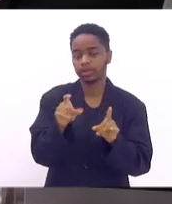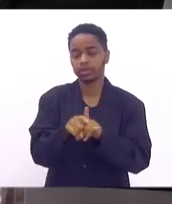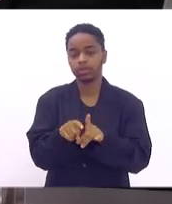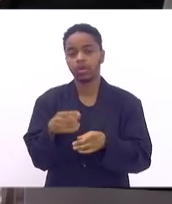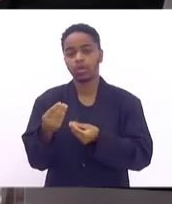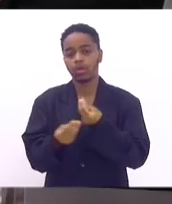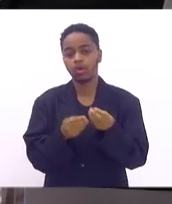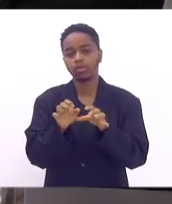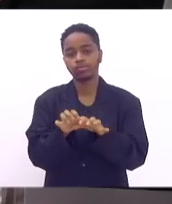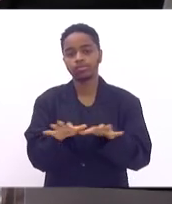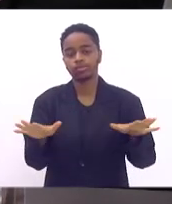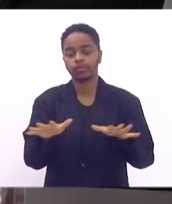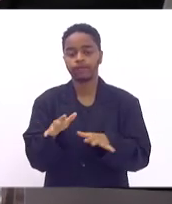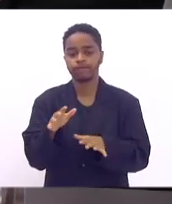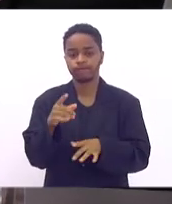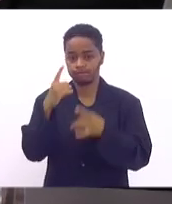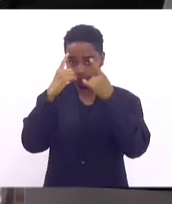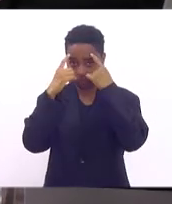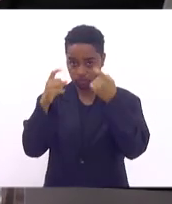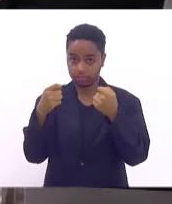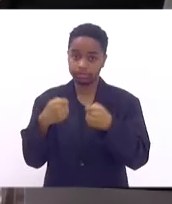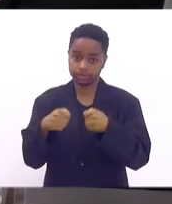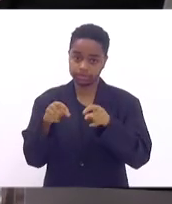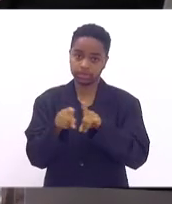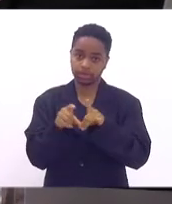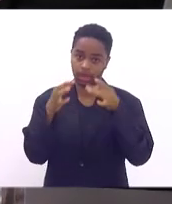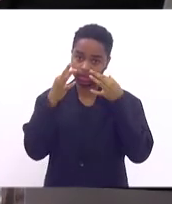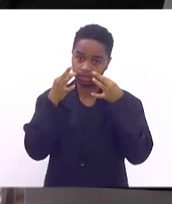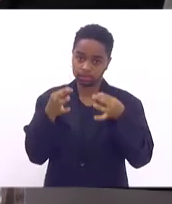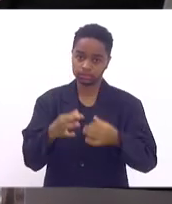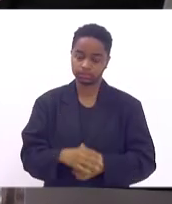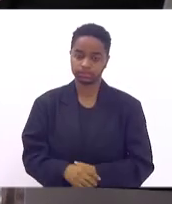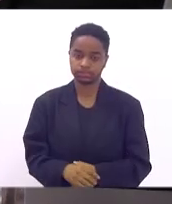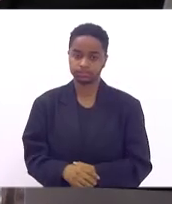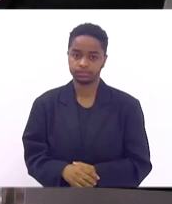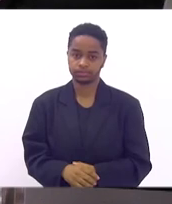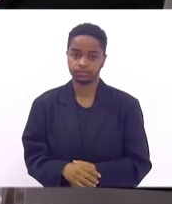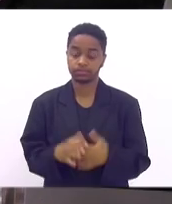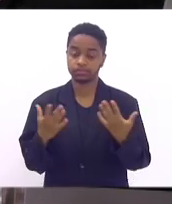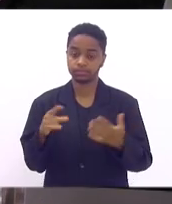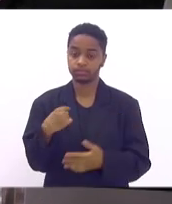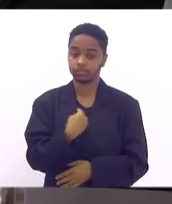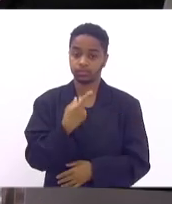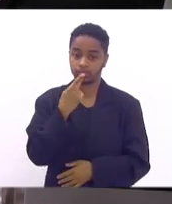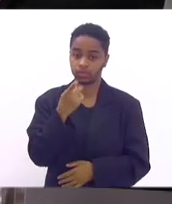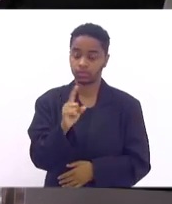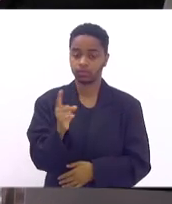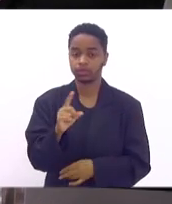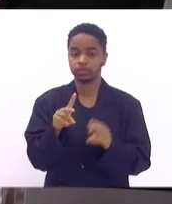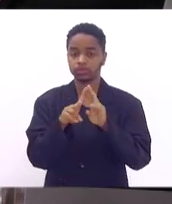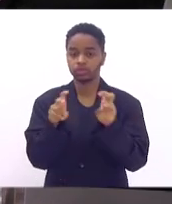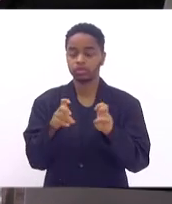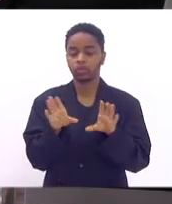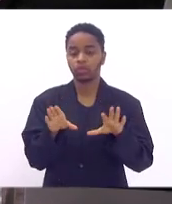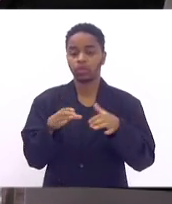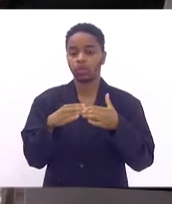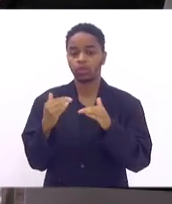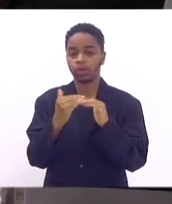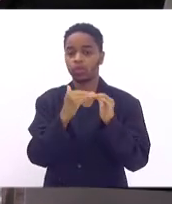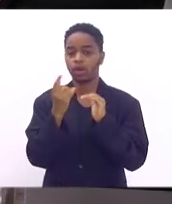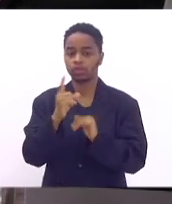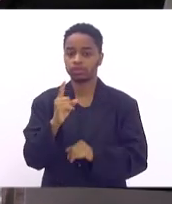violências na nossa sociedade, que também precisa ser um ponto a ser olhado. Então, a gente não está falando de um grupo igual, né? A gente está falando